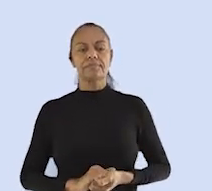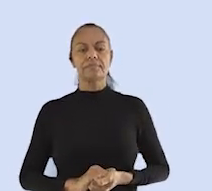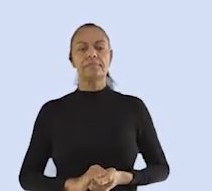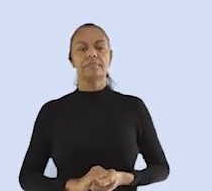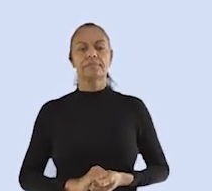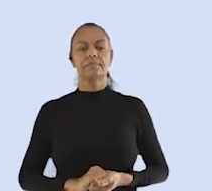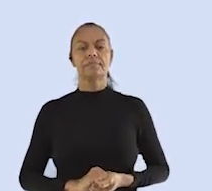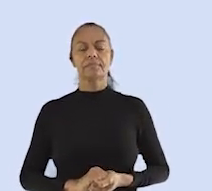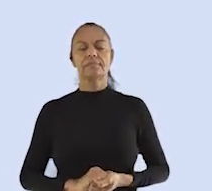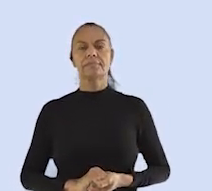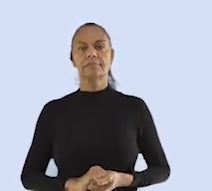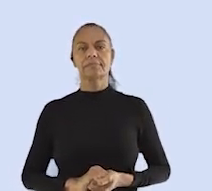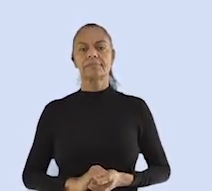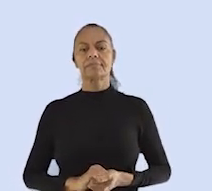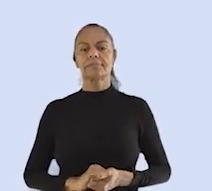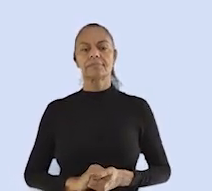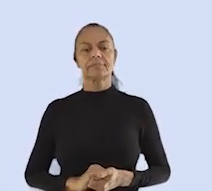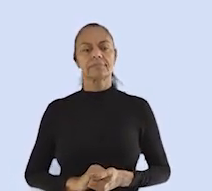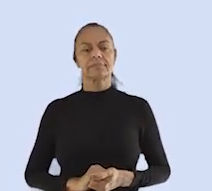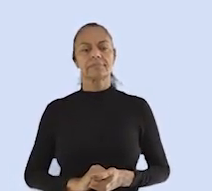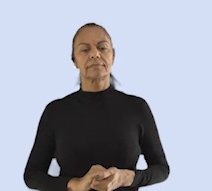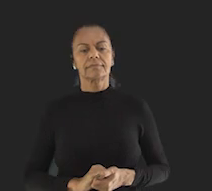E-A-R-T-L, Google Earth,